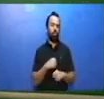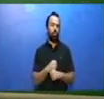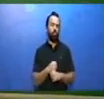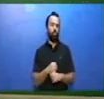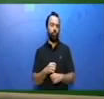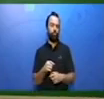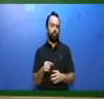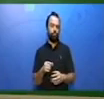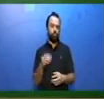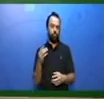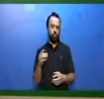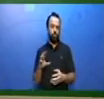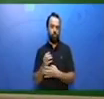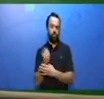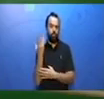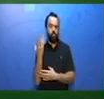né?